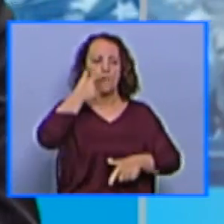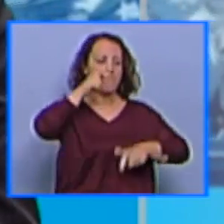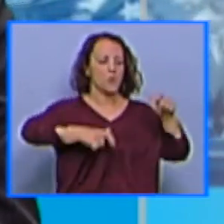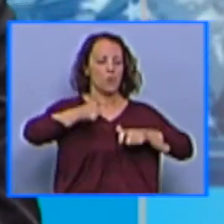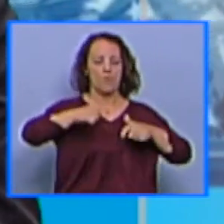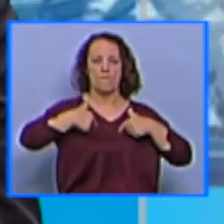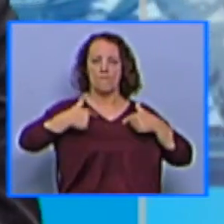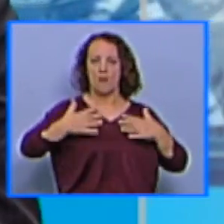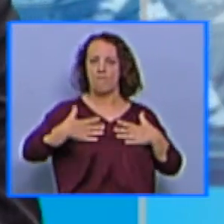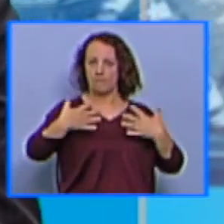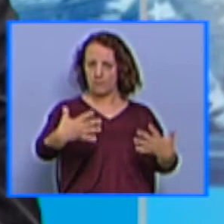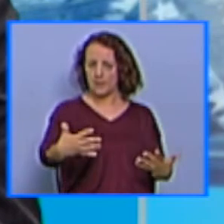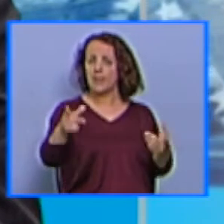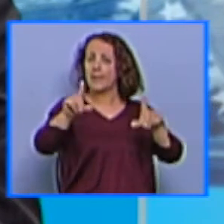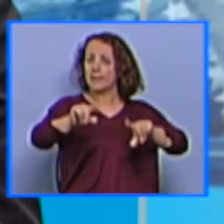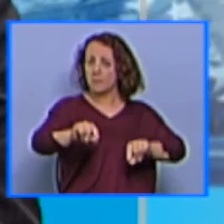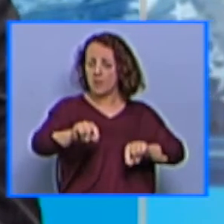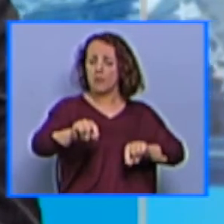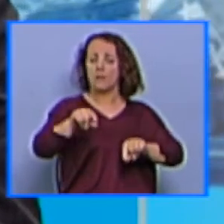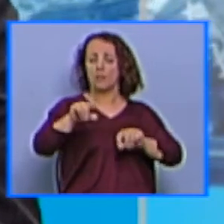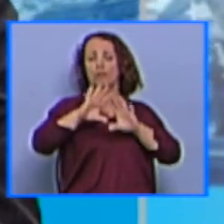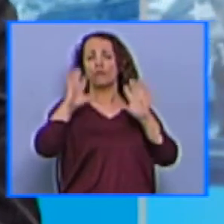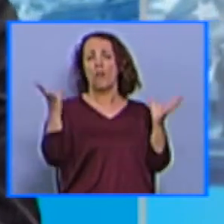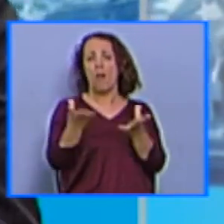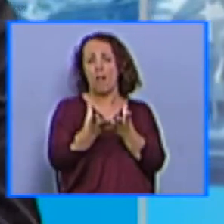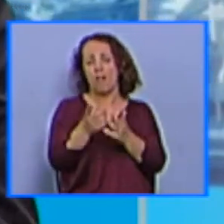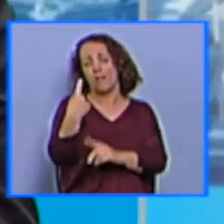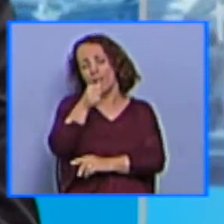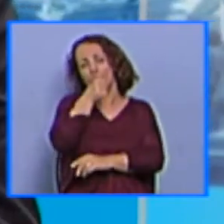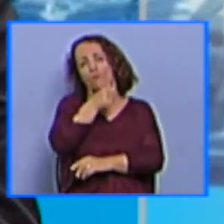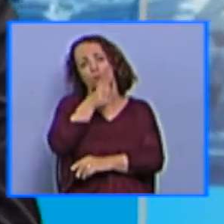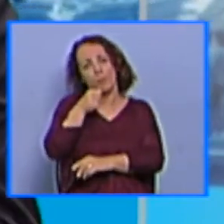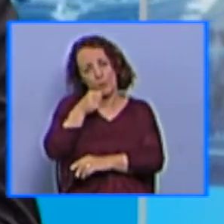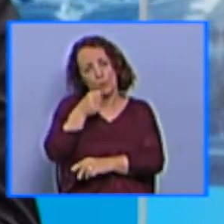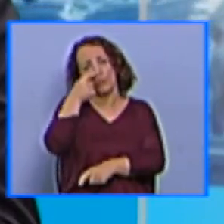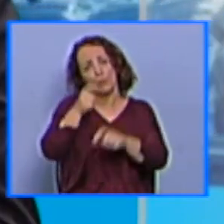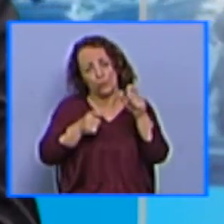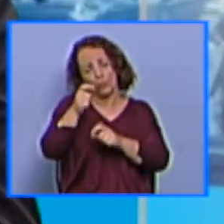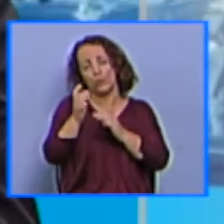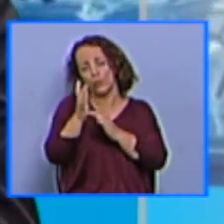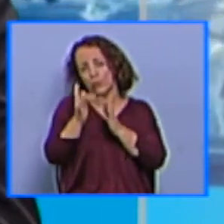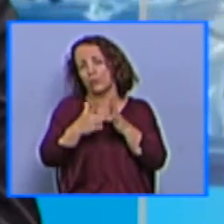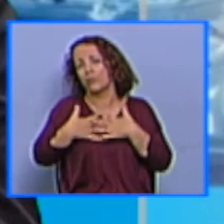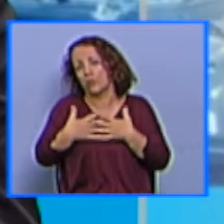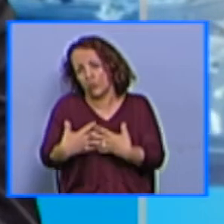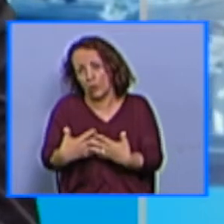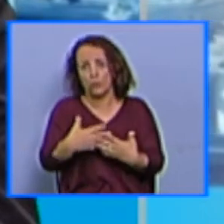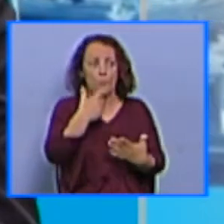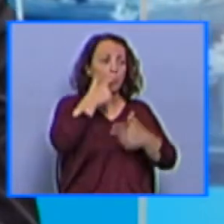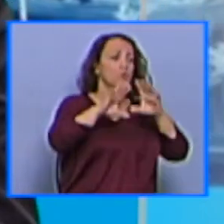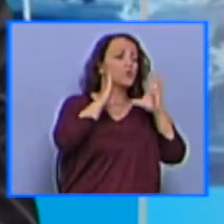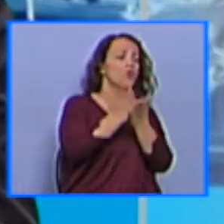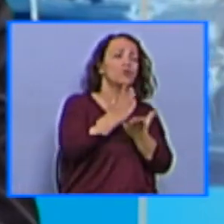frente, e também manifestar neste conjunto o sofrimento de todos os cristãos em particular, não só da população, mas também neste caso